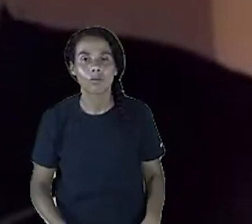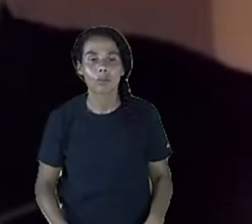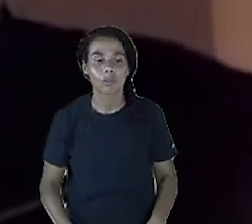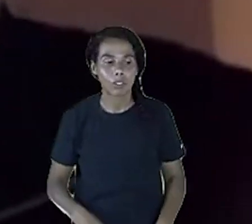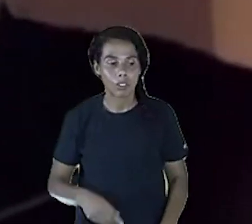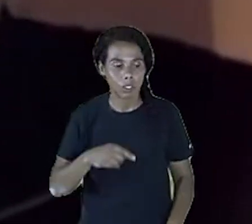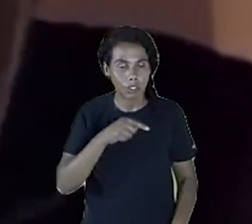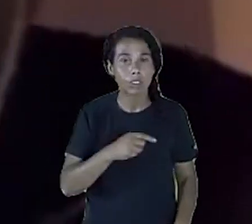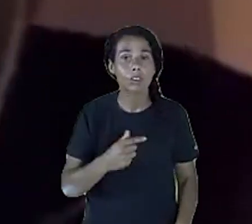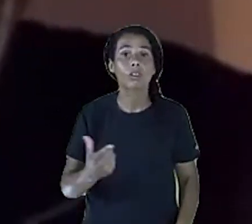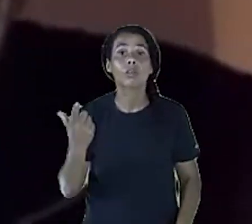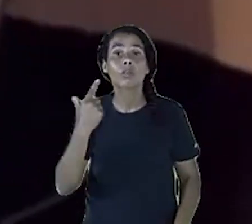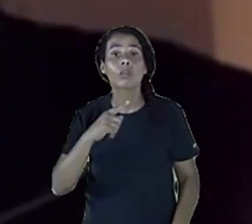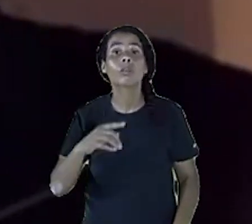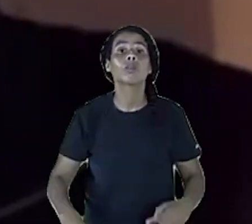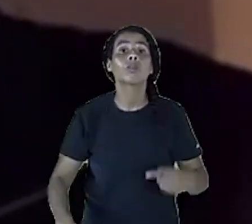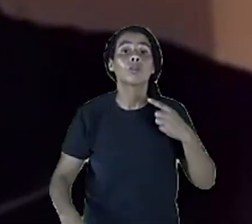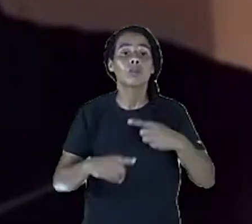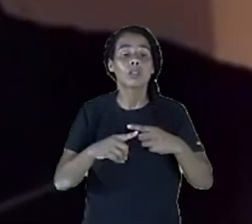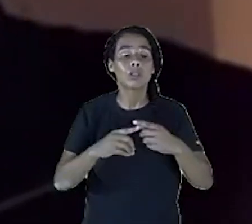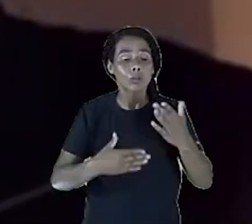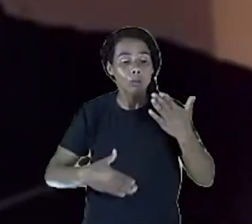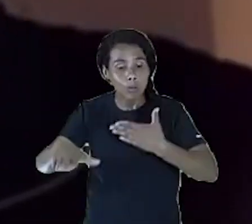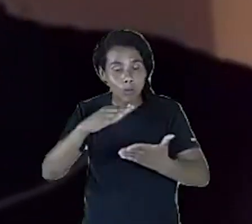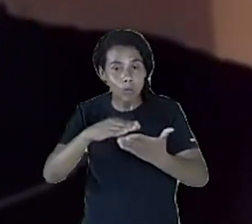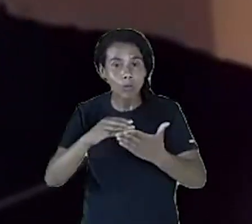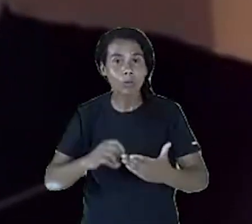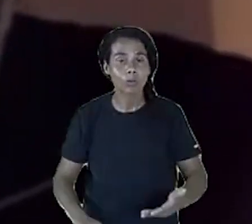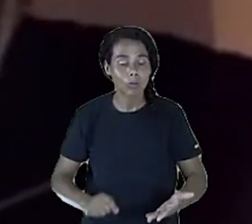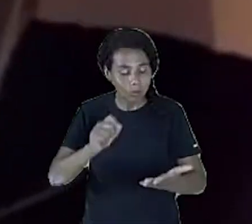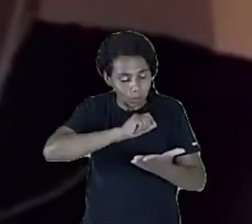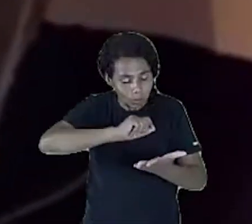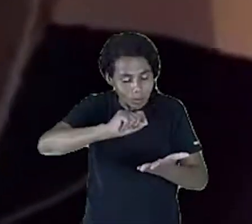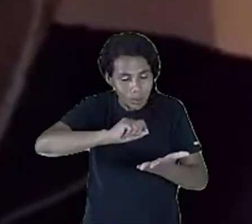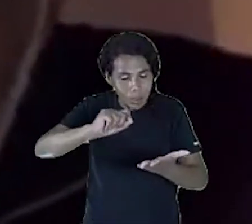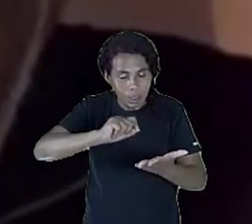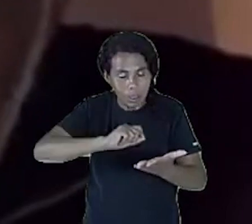mim, dentro de mim,